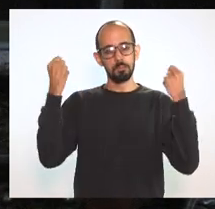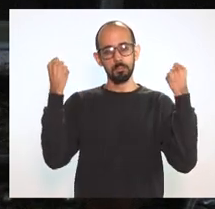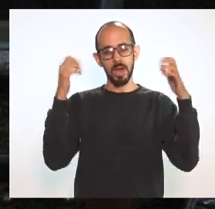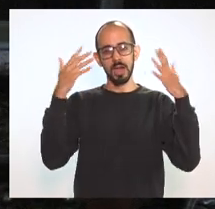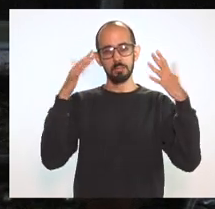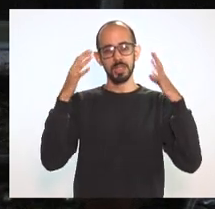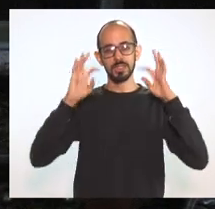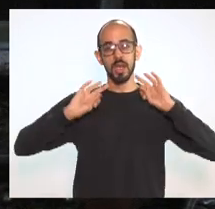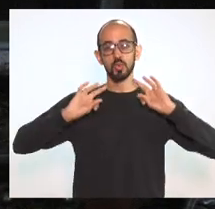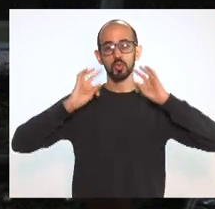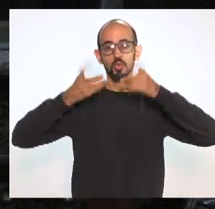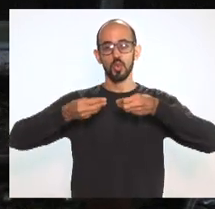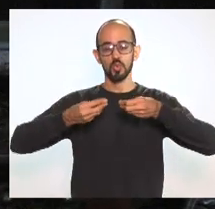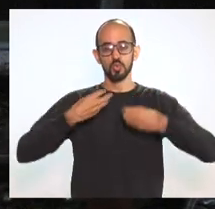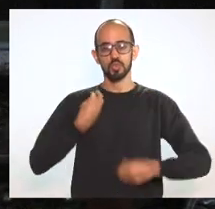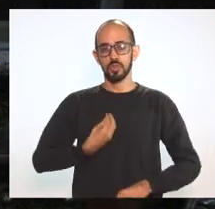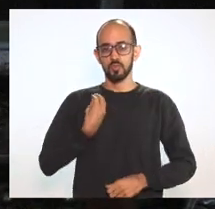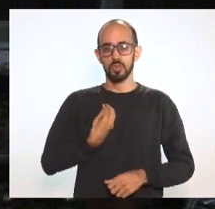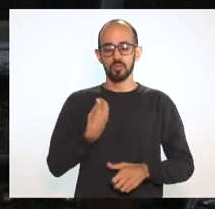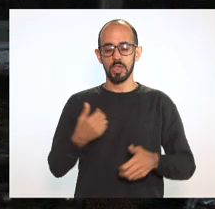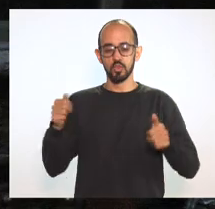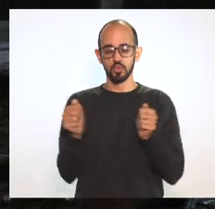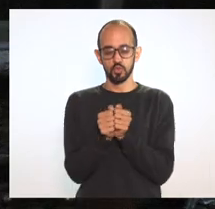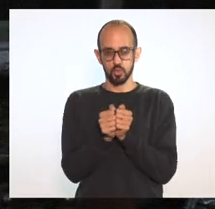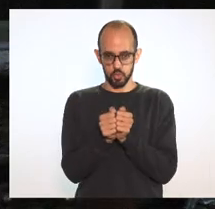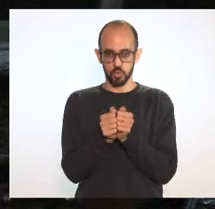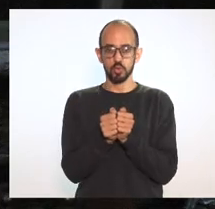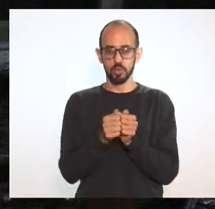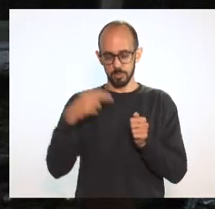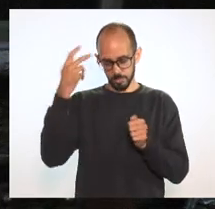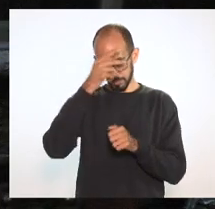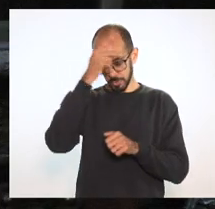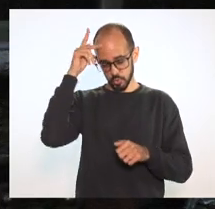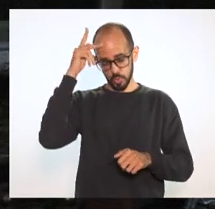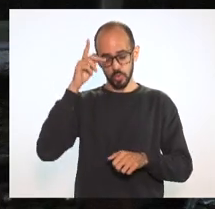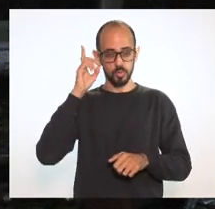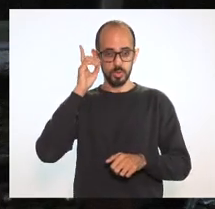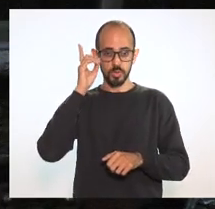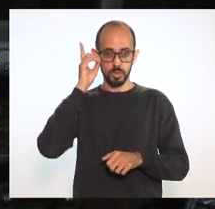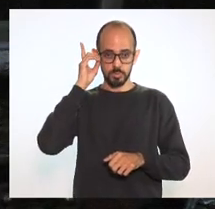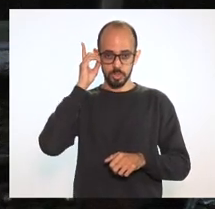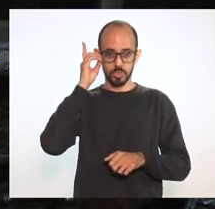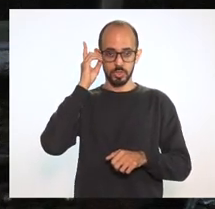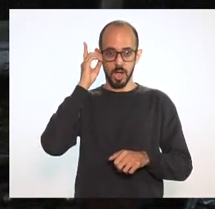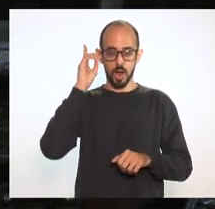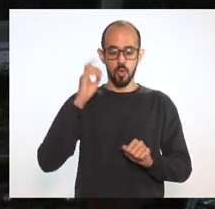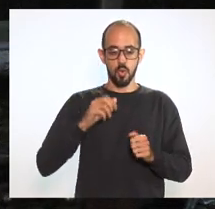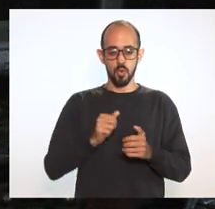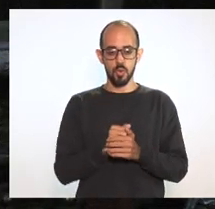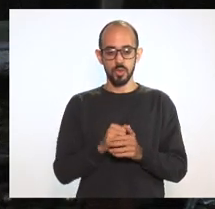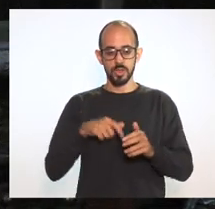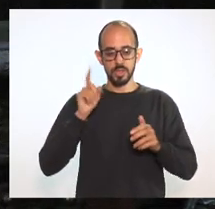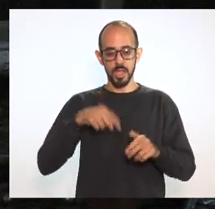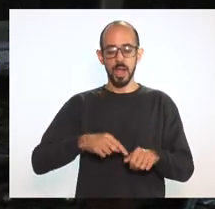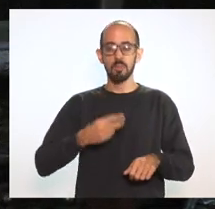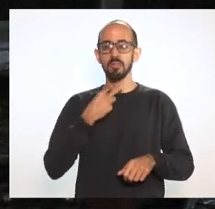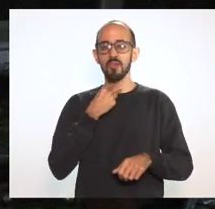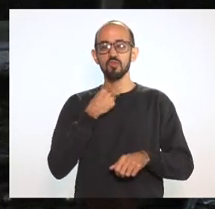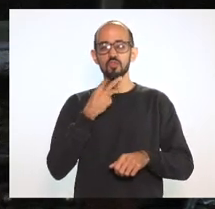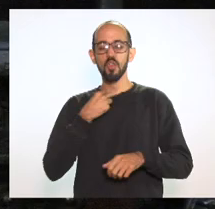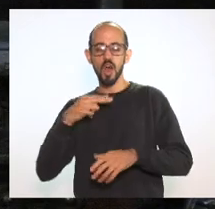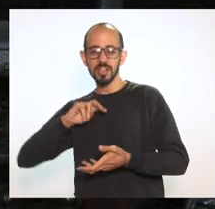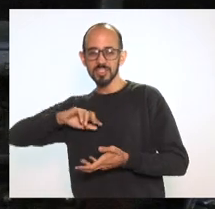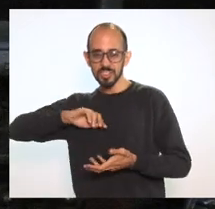com síndrome de Down, por sua dedicação e luta para aumentar a conscientização e criar uma voz global e única em defesa